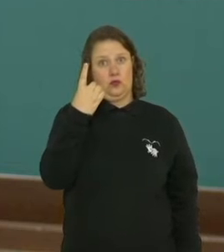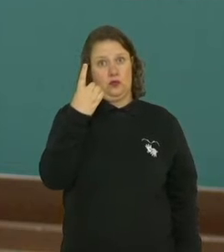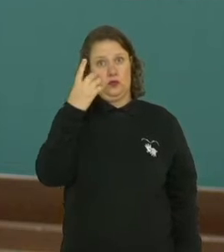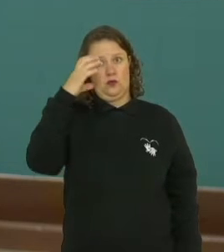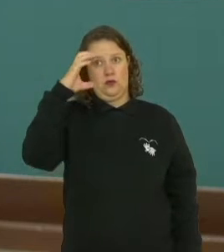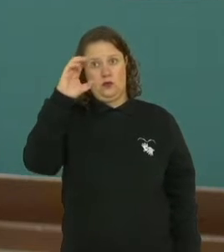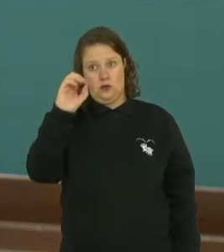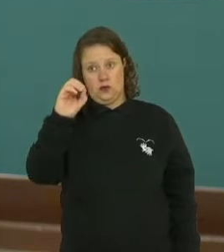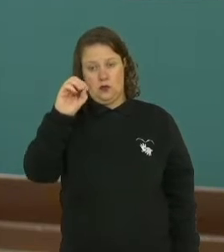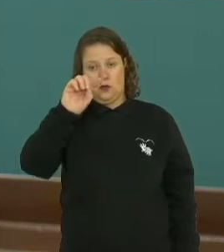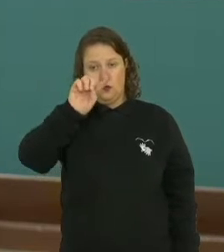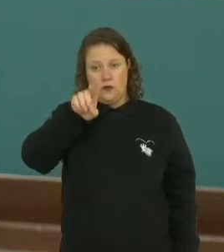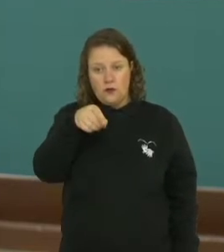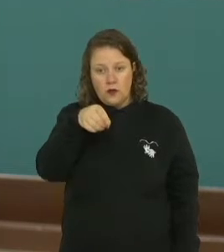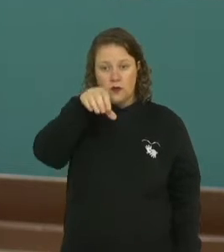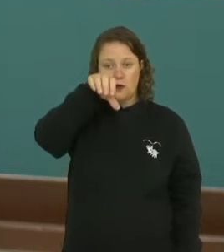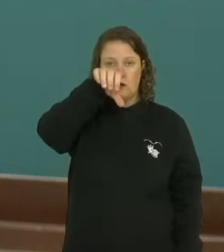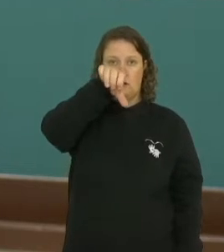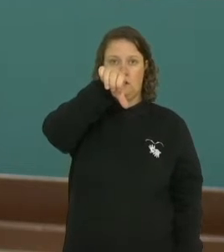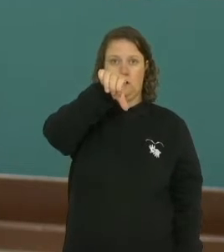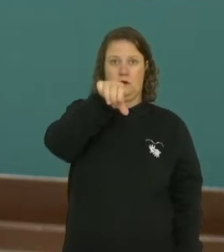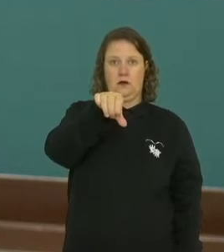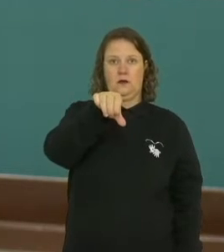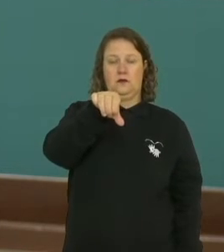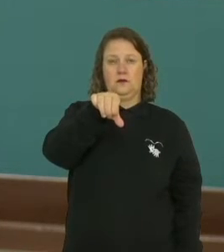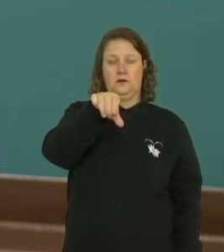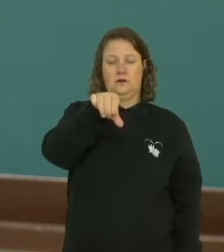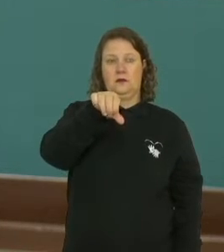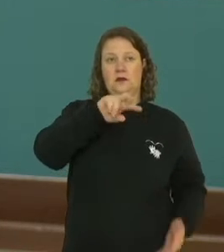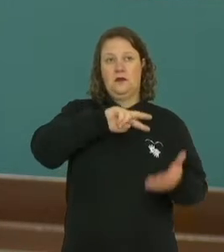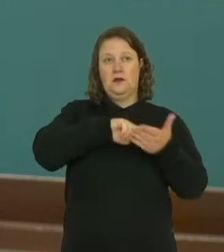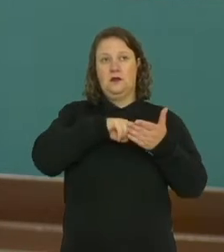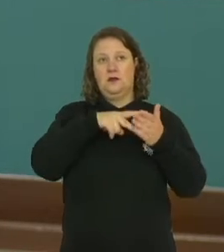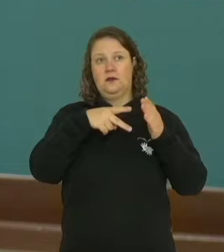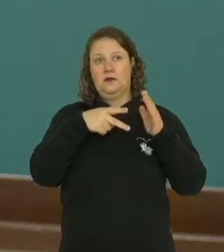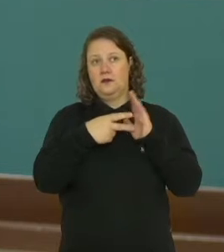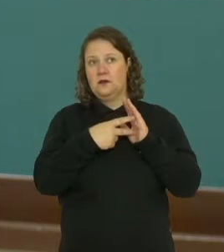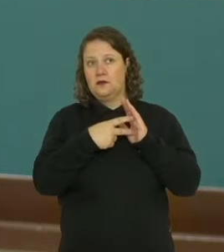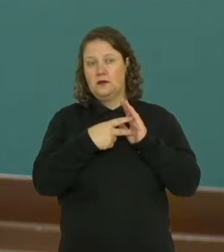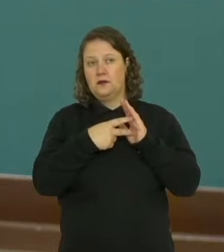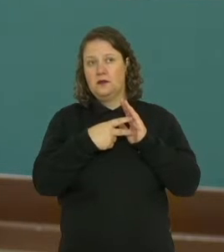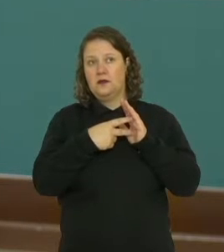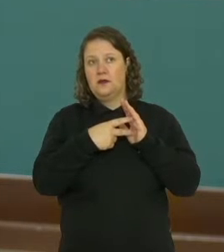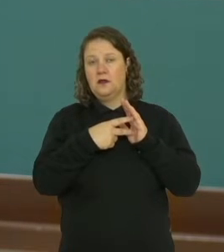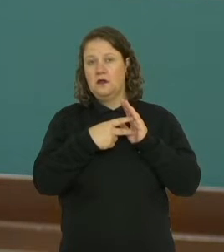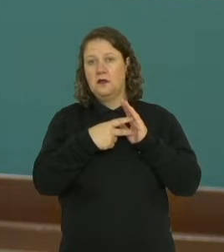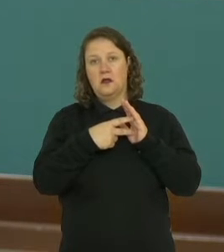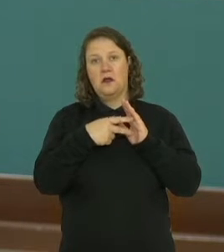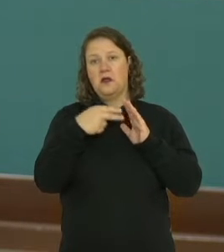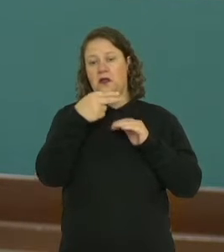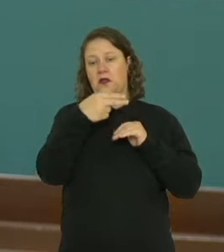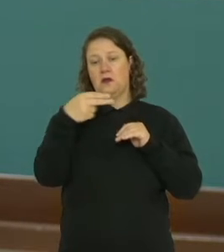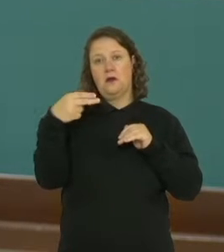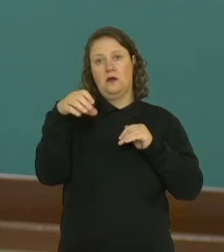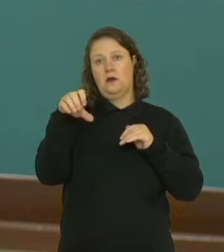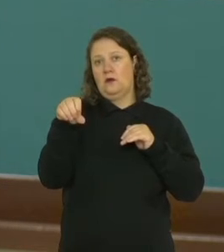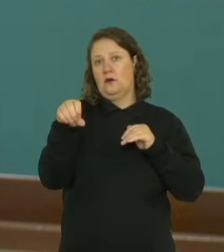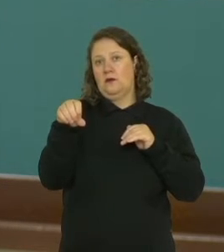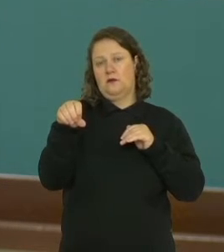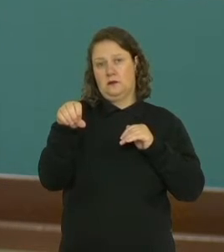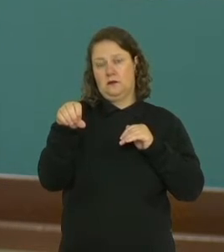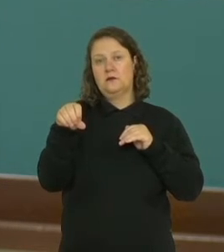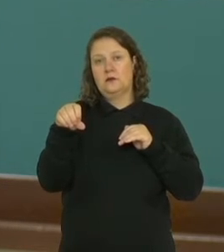para frente, coloco a vírgula aqui. Então, ficou 9,0. E 9,0 é a mesma coisa que 9.